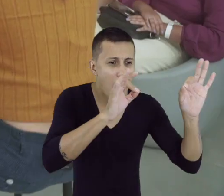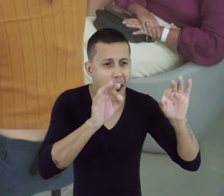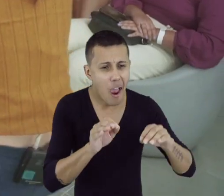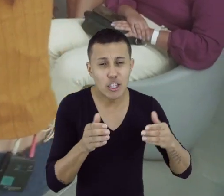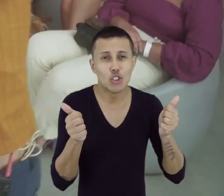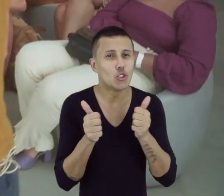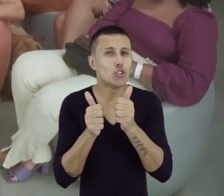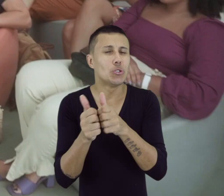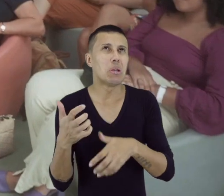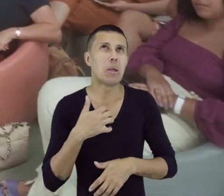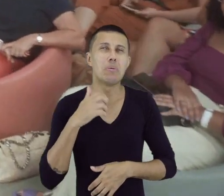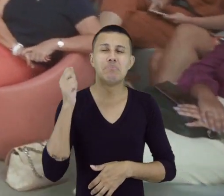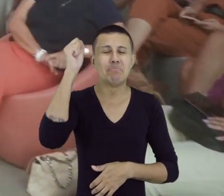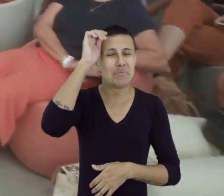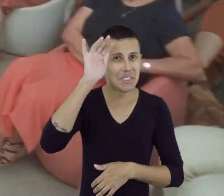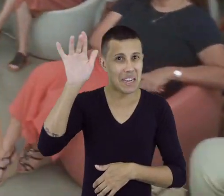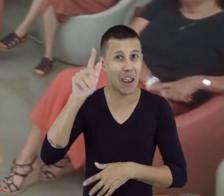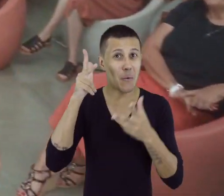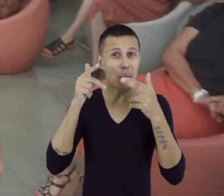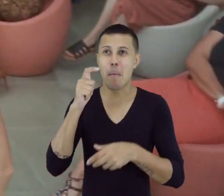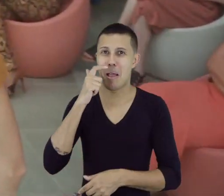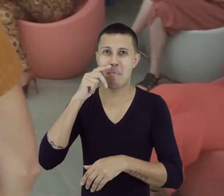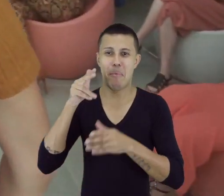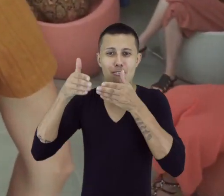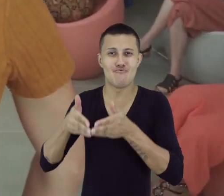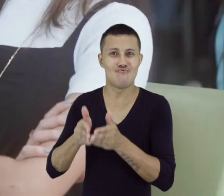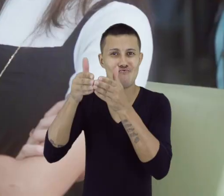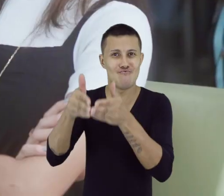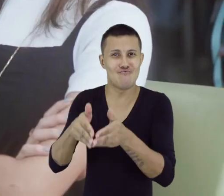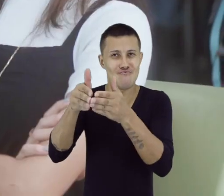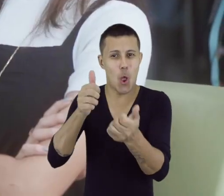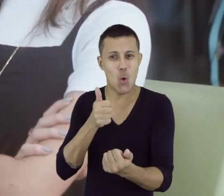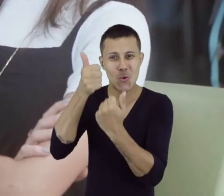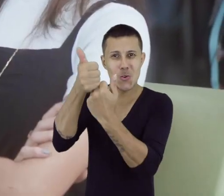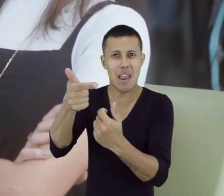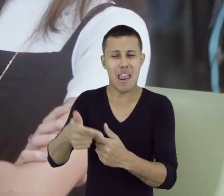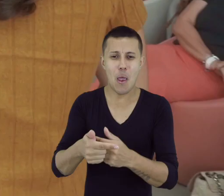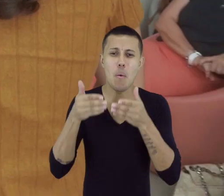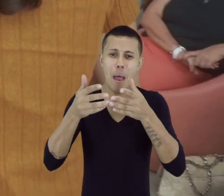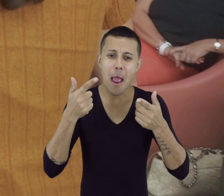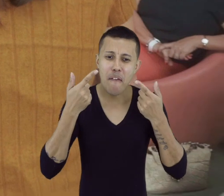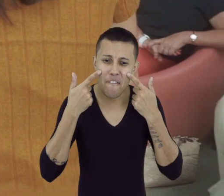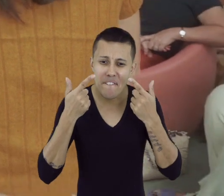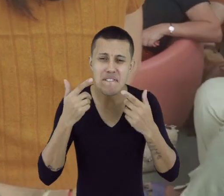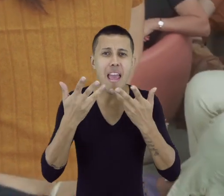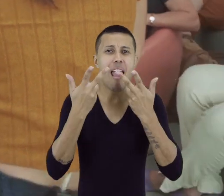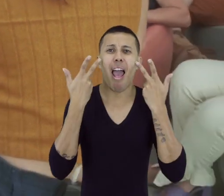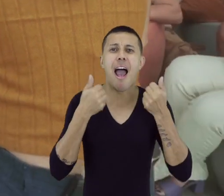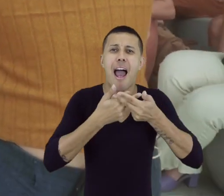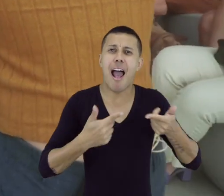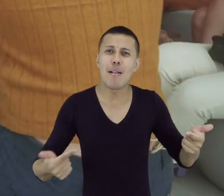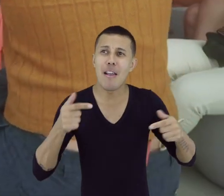a viagem dele. Tudo isso me fazia sonhar um dia também ocupar esse lugar, né, de estar num barco e ver esses mesmos bichos, esses